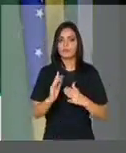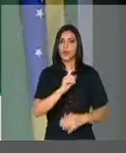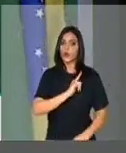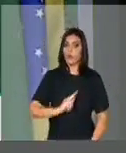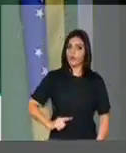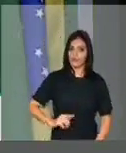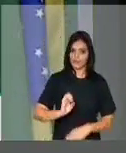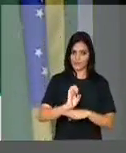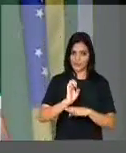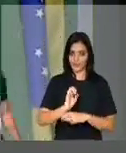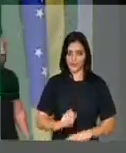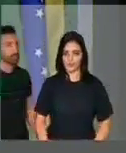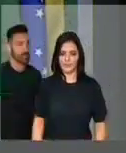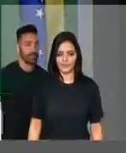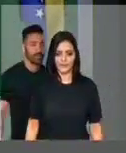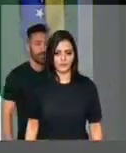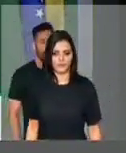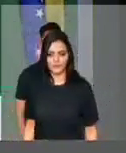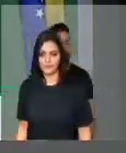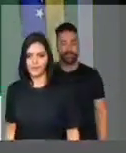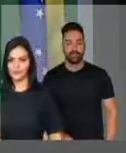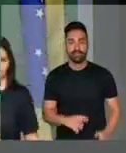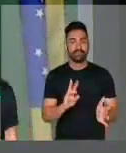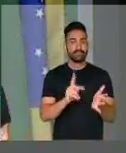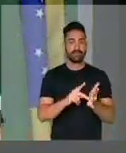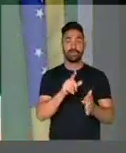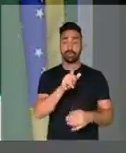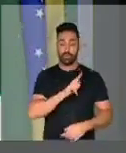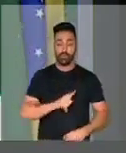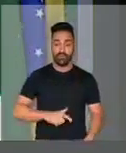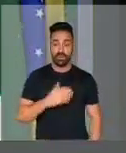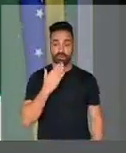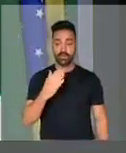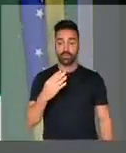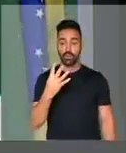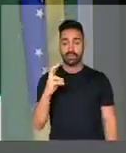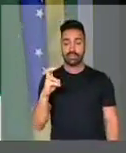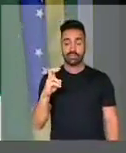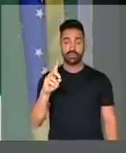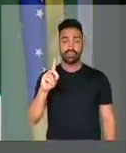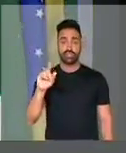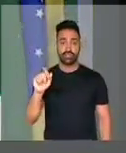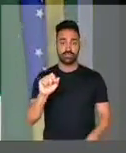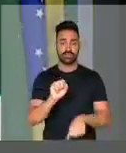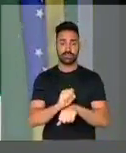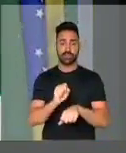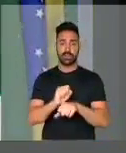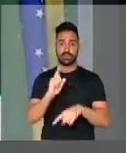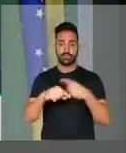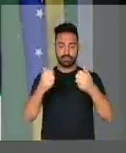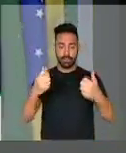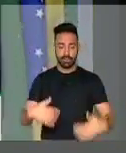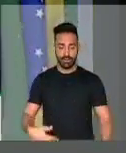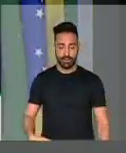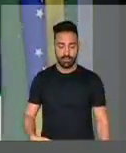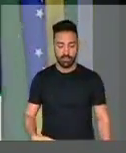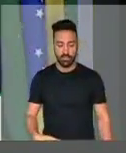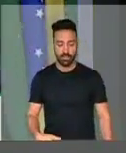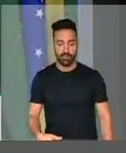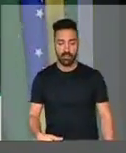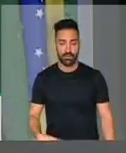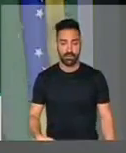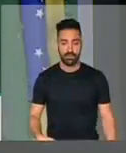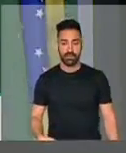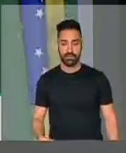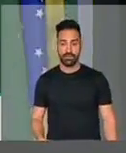Aliás, o governo do Estado pediu mais 45 dias para esclarecer. O estranho disso tudo, meu caro deputado Andrade,